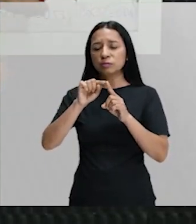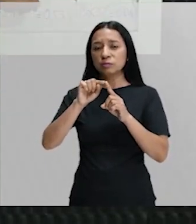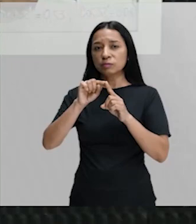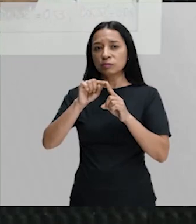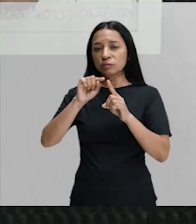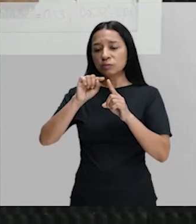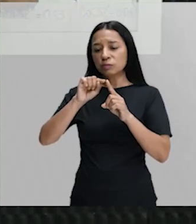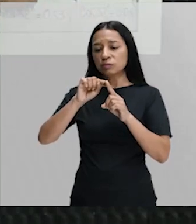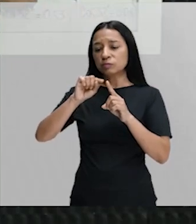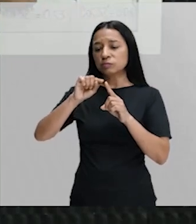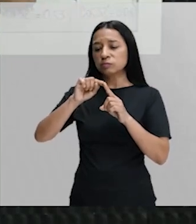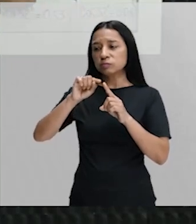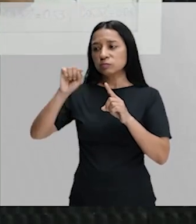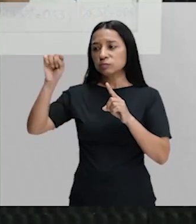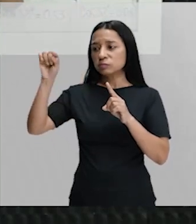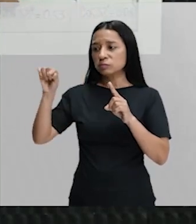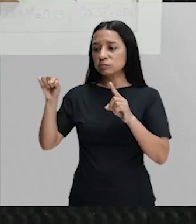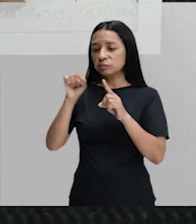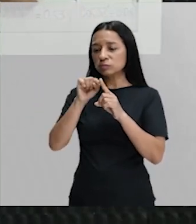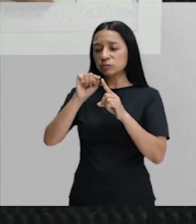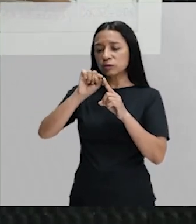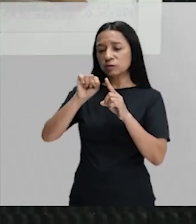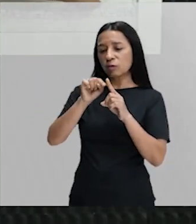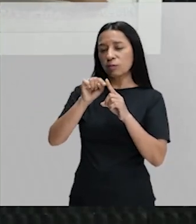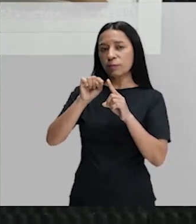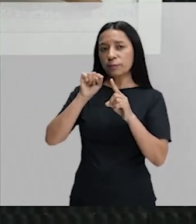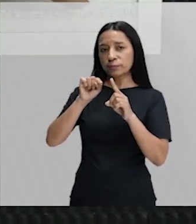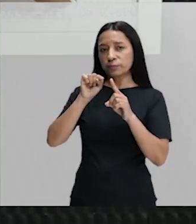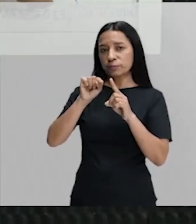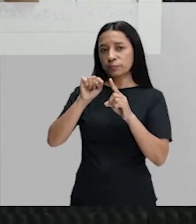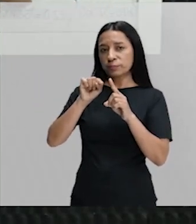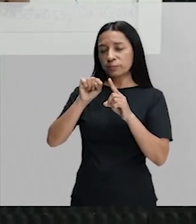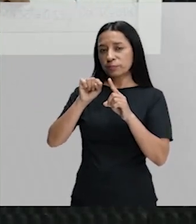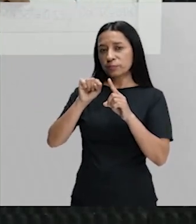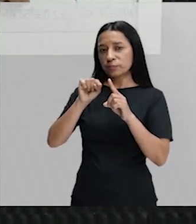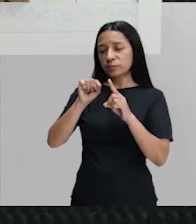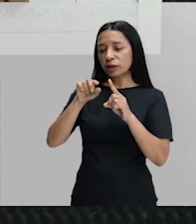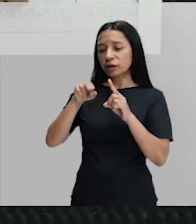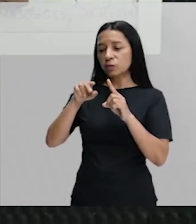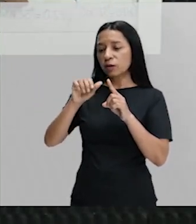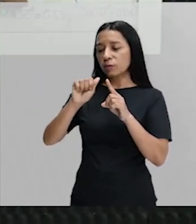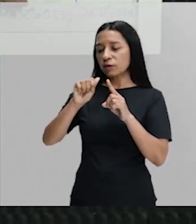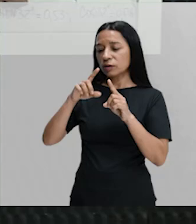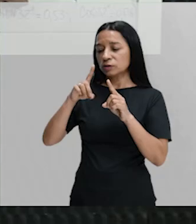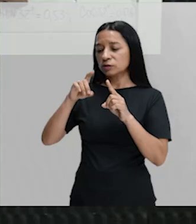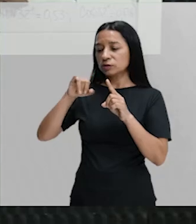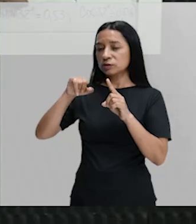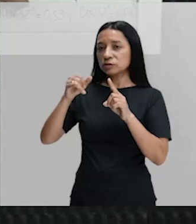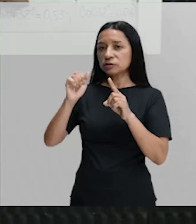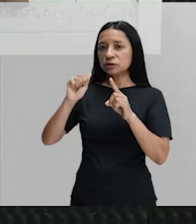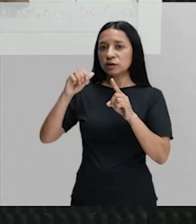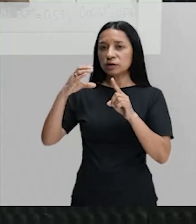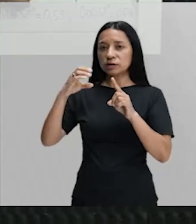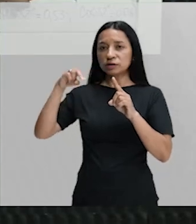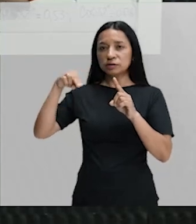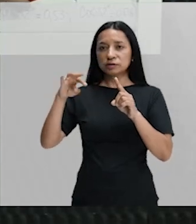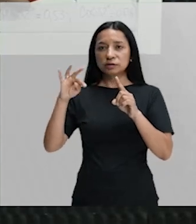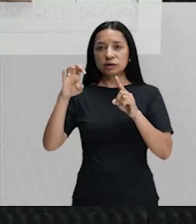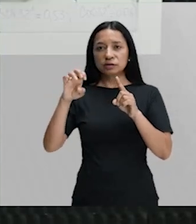Ó. O ângulo está do lado, o cateto que está ao lado do ângulo é adjacente. Isso é importante a gente